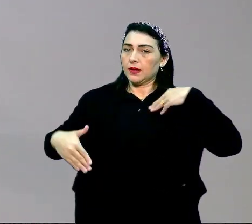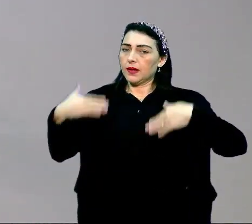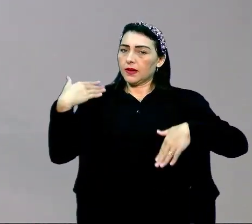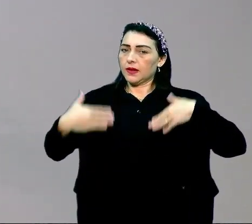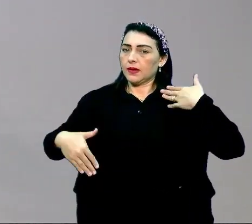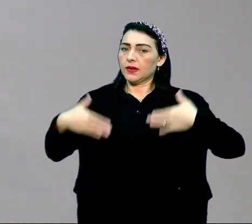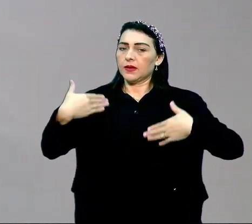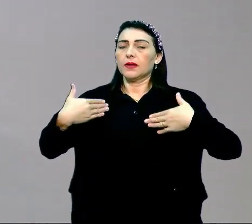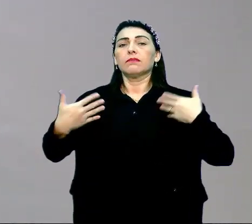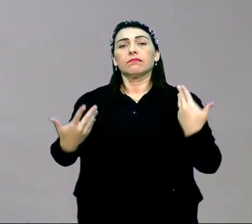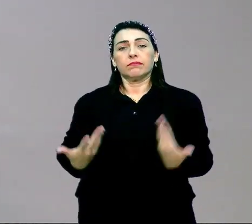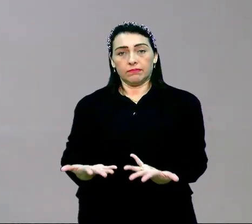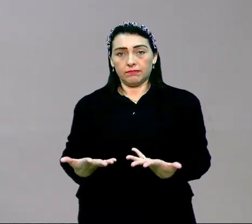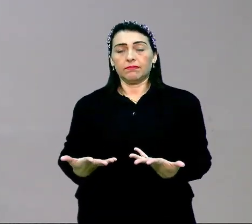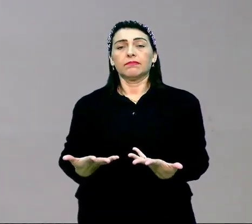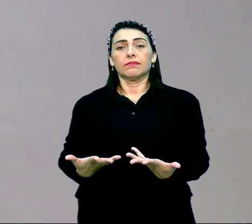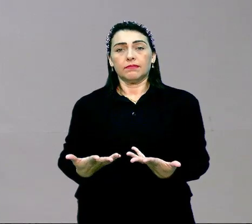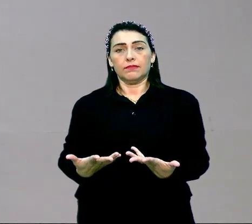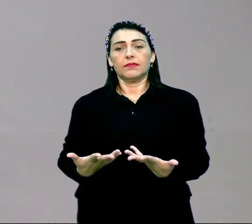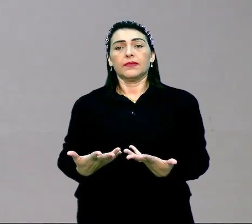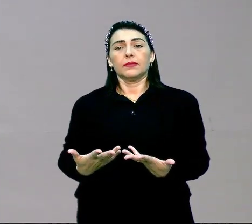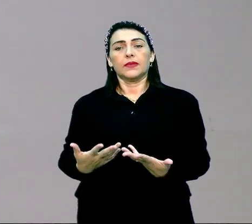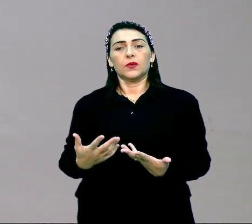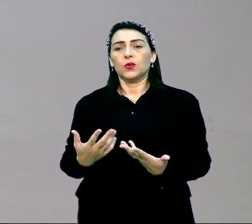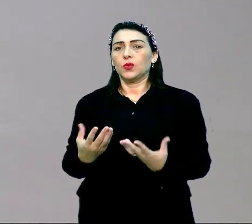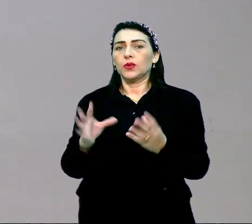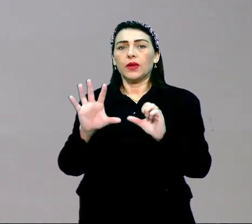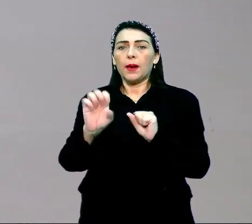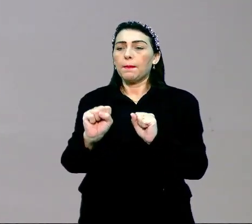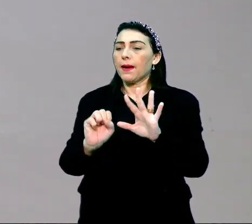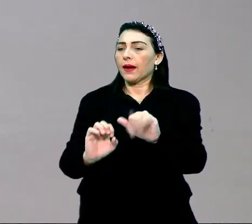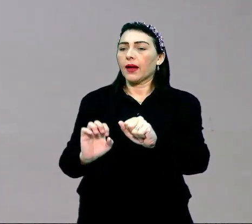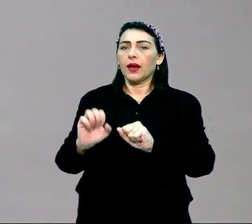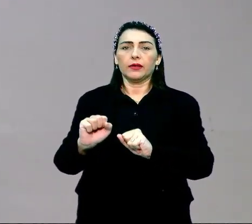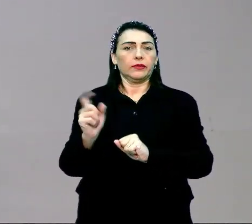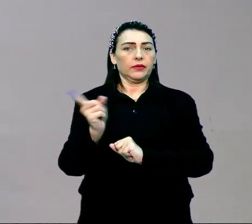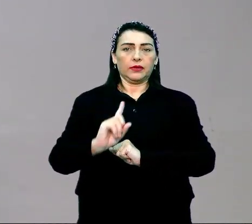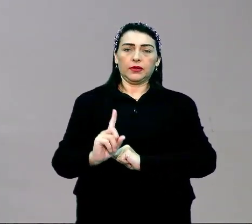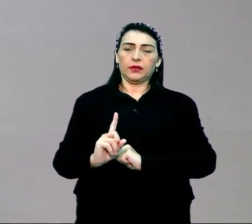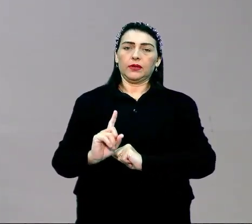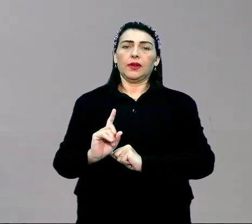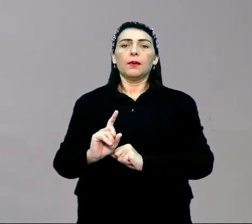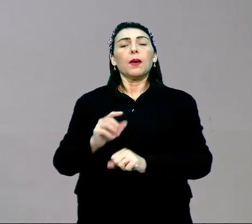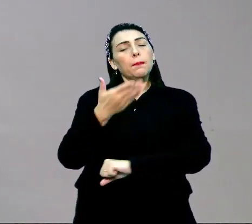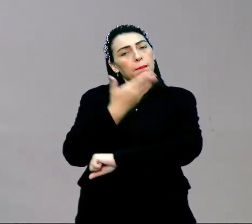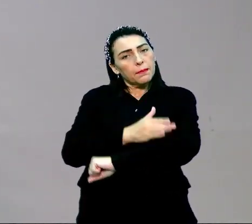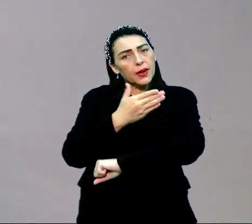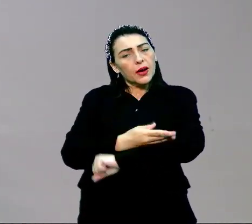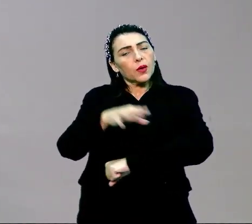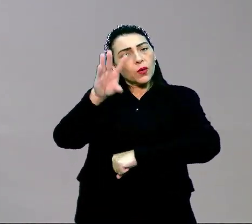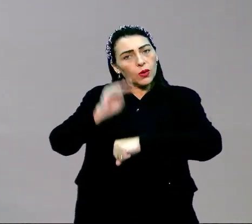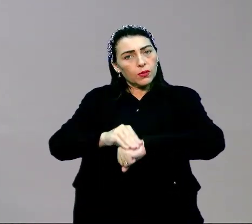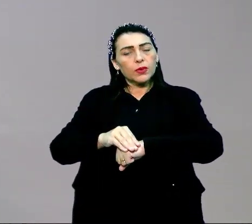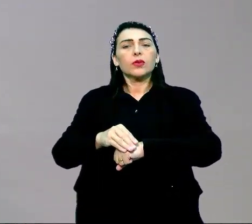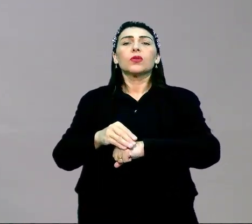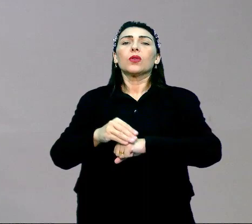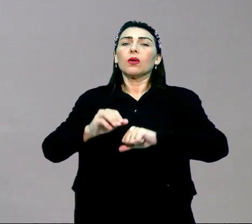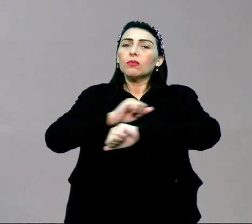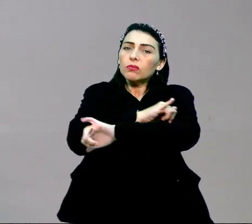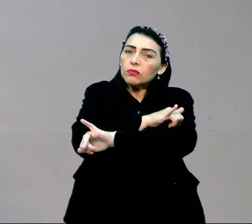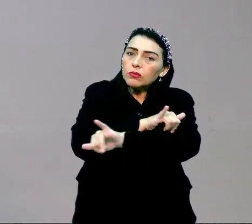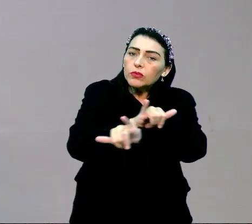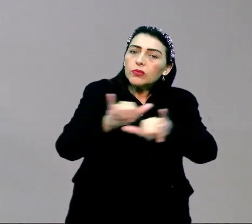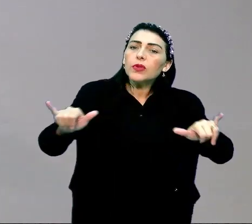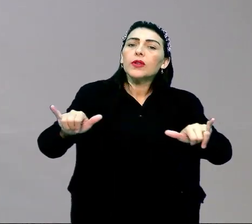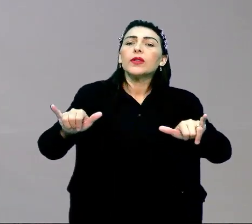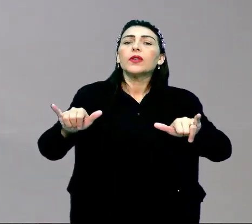aqui na performance. Então ele é imaterial porque ele não vai ser tangível, ele não é concreto, mas é uma prática, é um conhecimento que a gente propaga